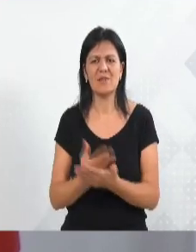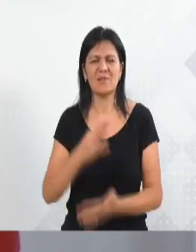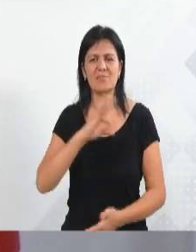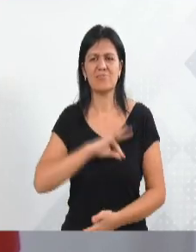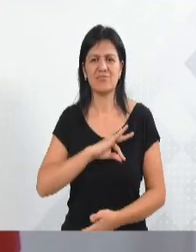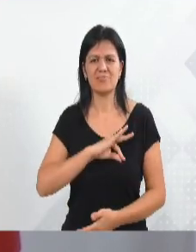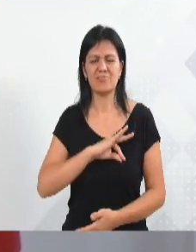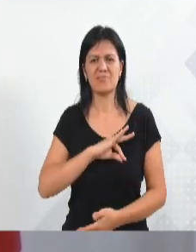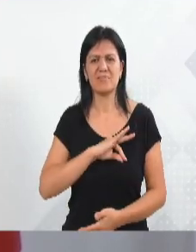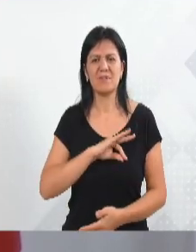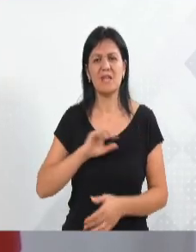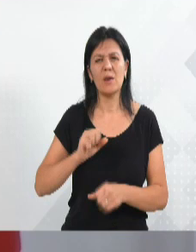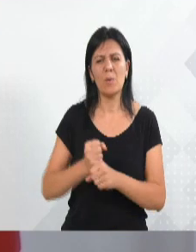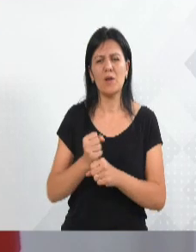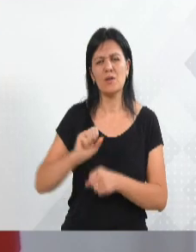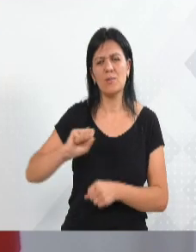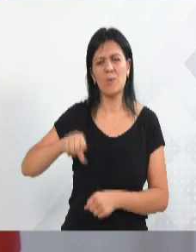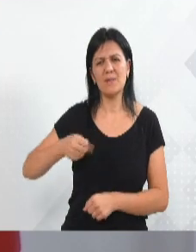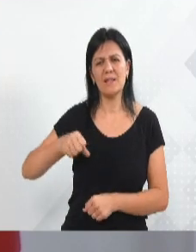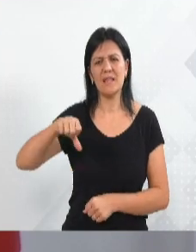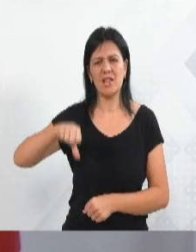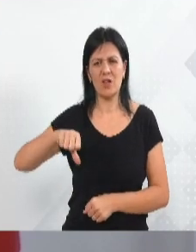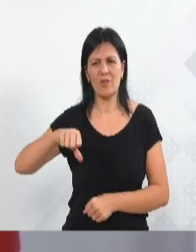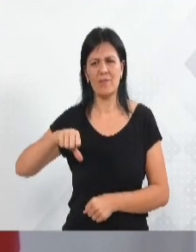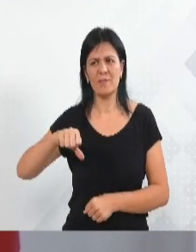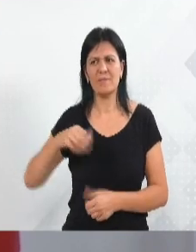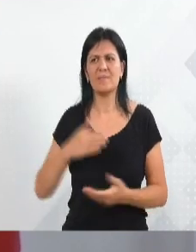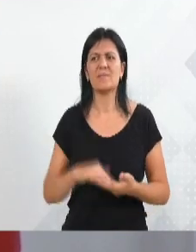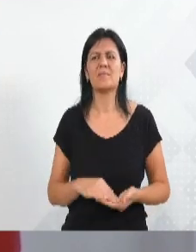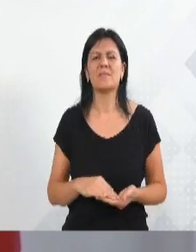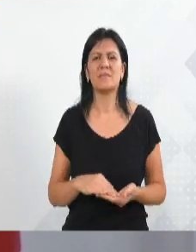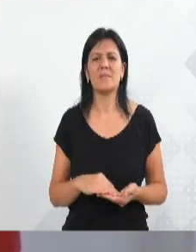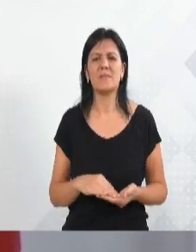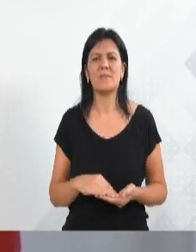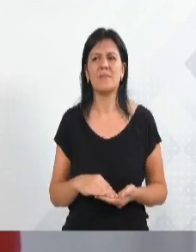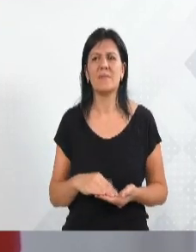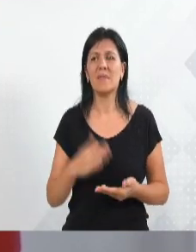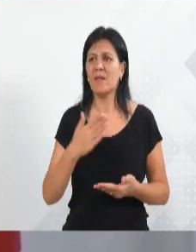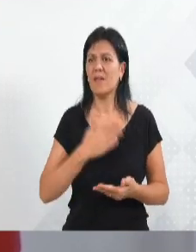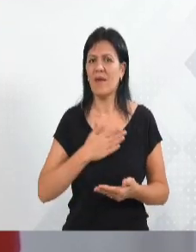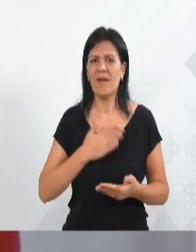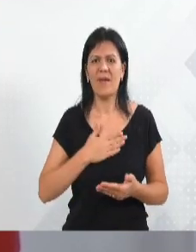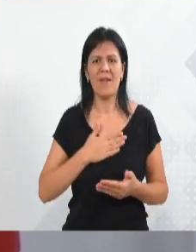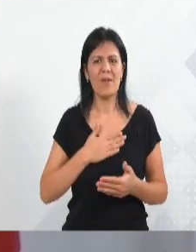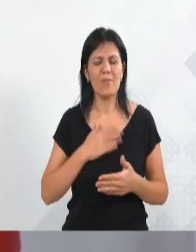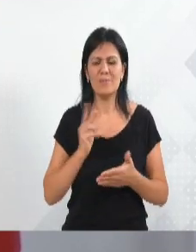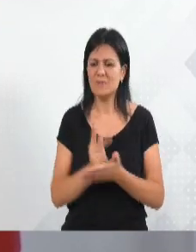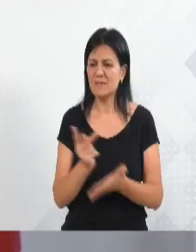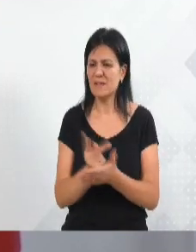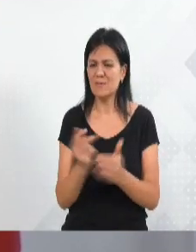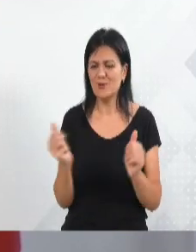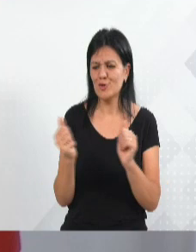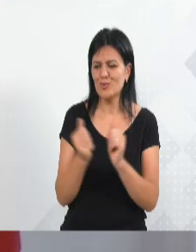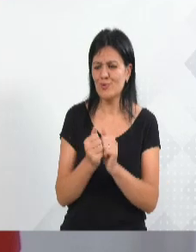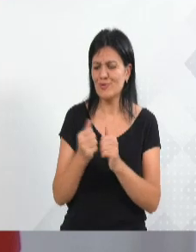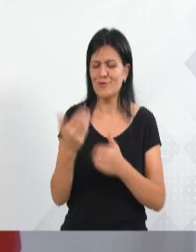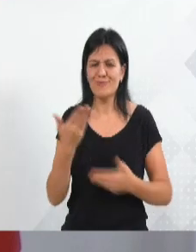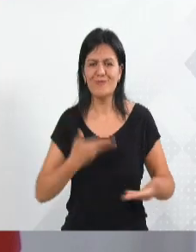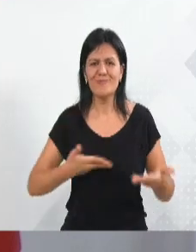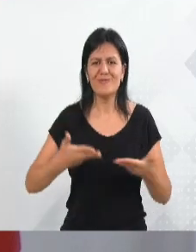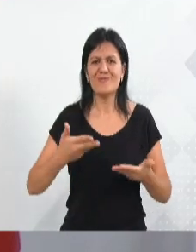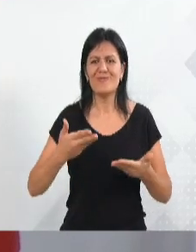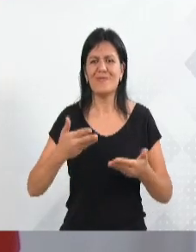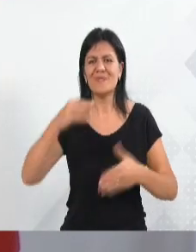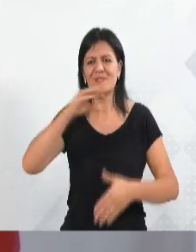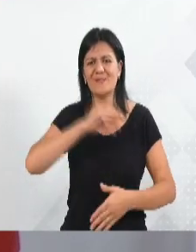para ser monitor lá como sargento formado. Então, o Colégio Militar me cerca de todas as maneiras. Hoje, com muito orgulho,